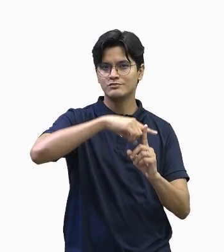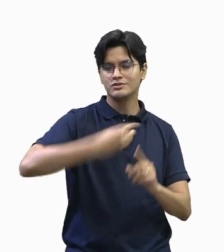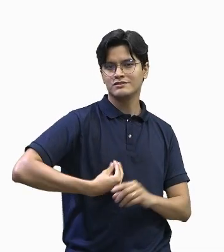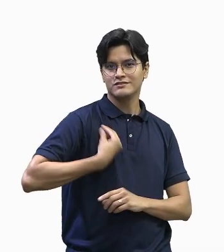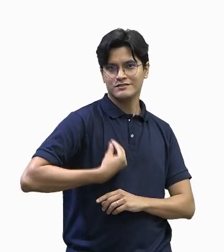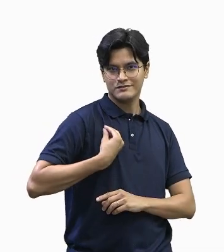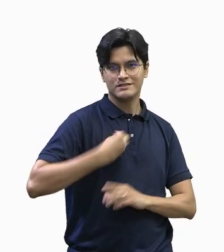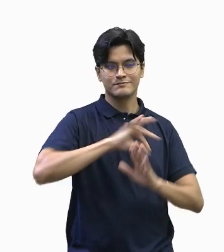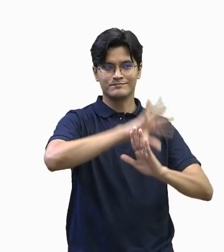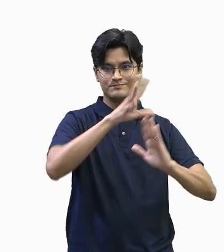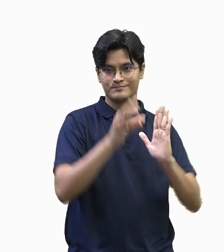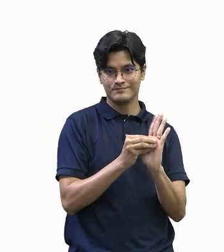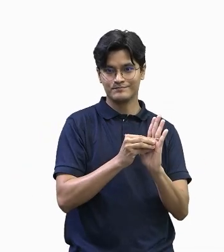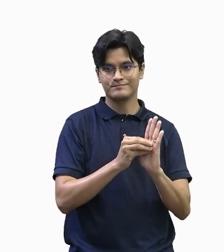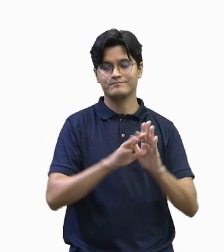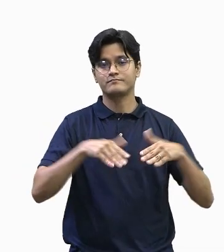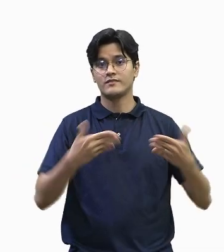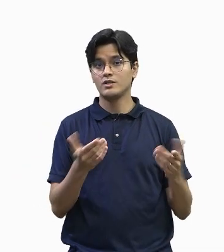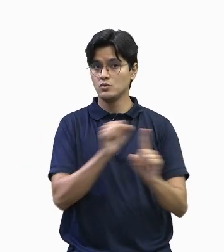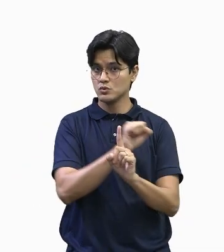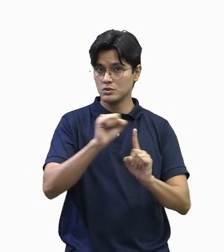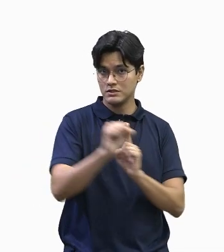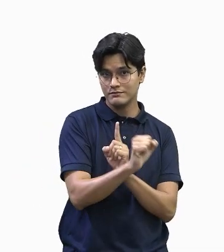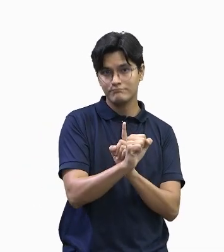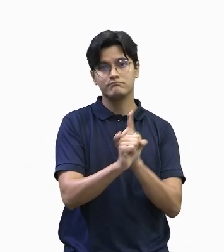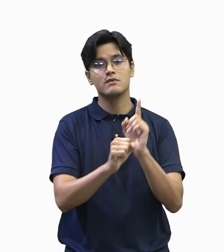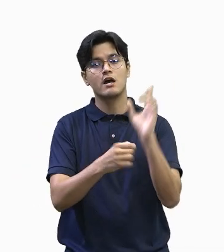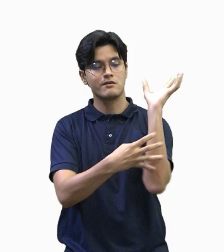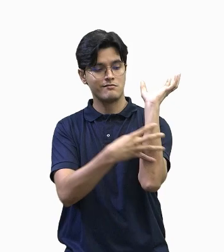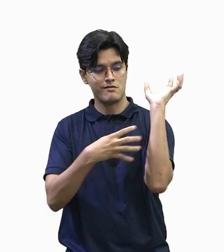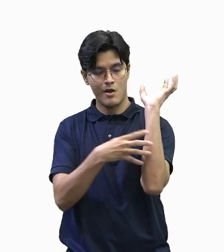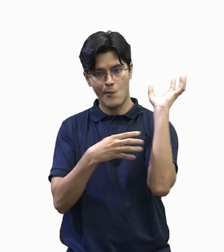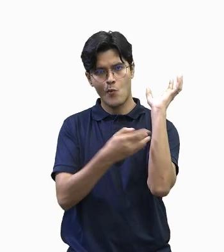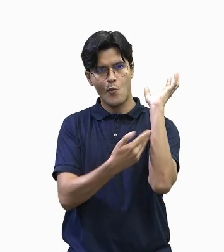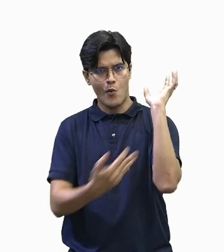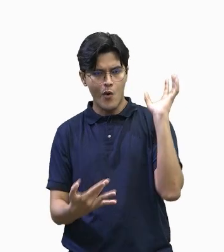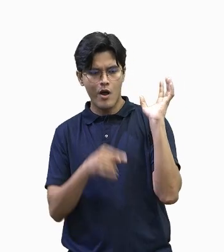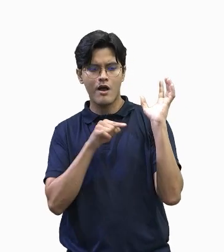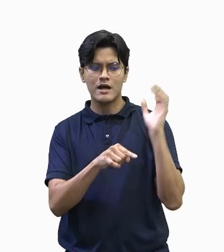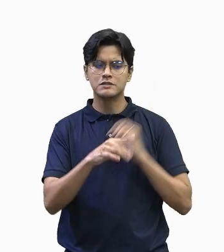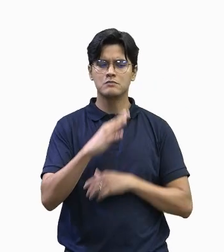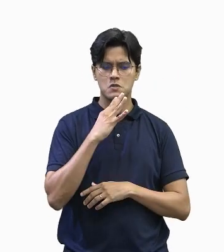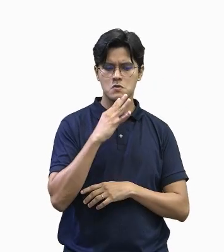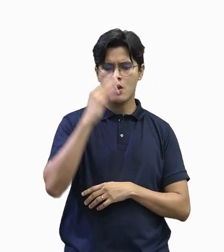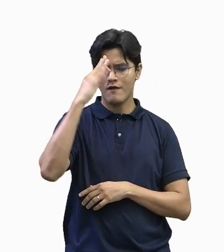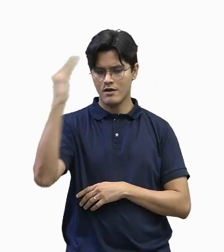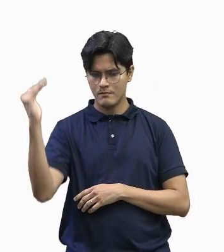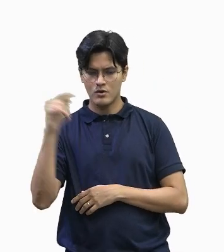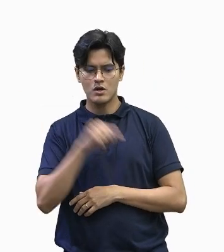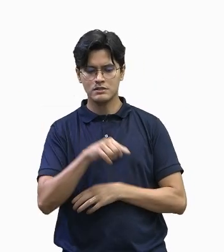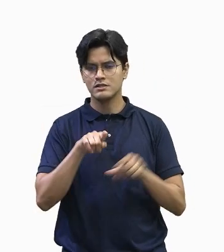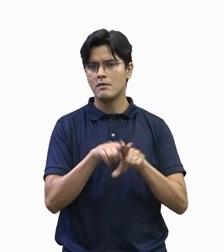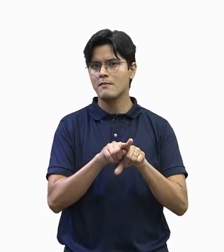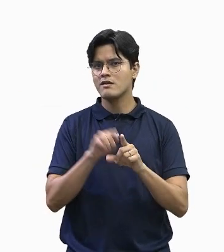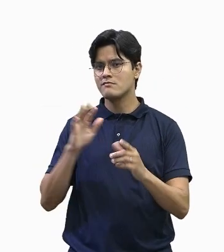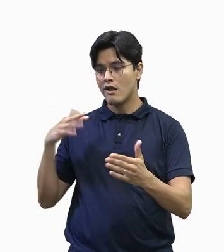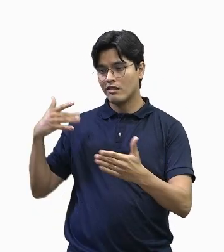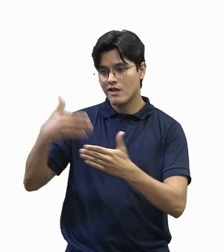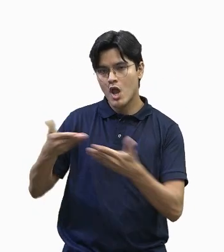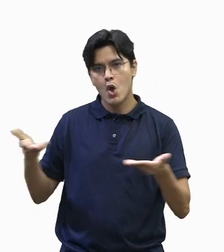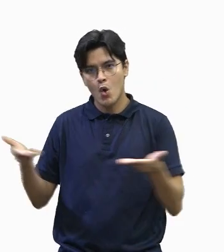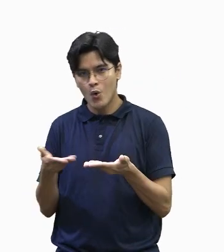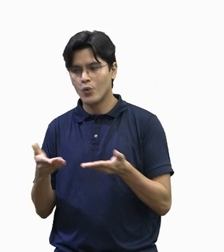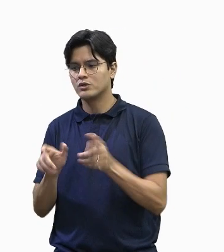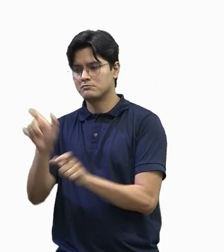da borracha ficou conhecida e é tema de importantes estudos. E quem de fato era o seringueiro, professor? Era aquele indivíduo que não